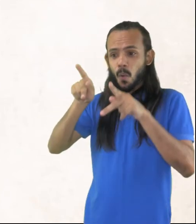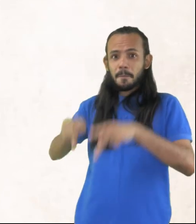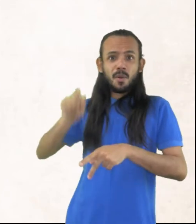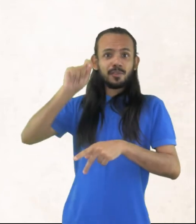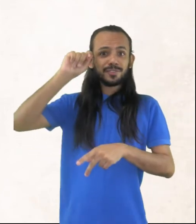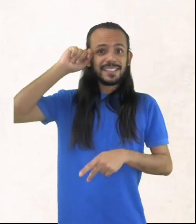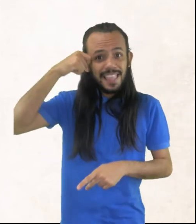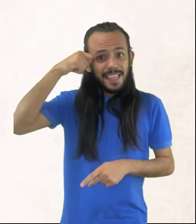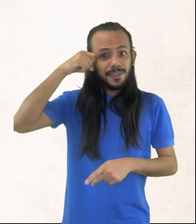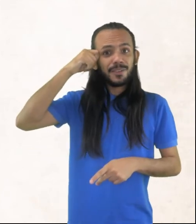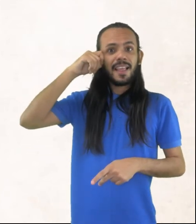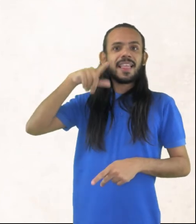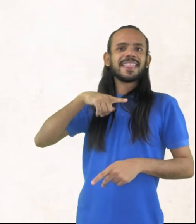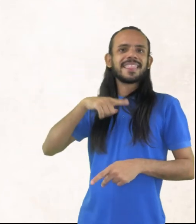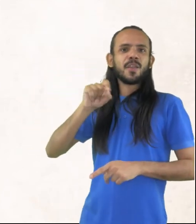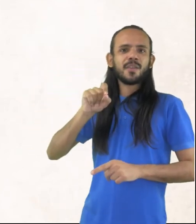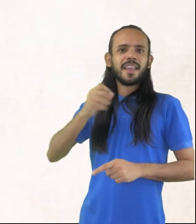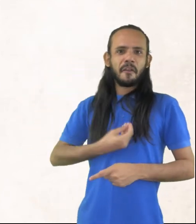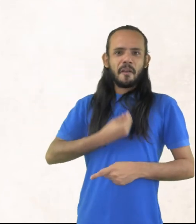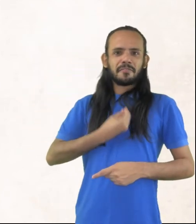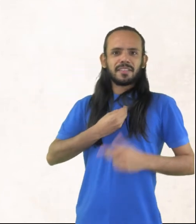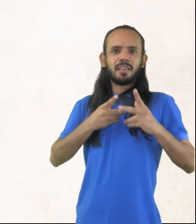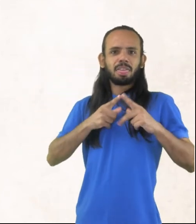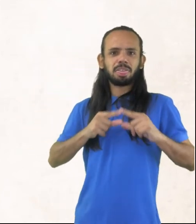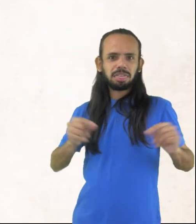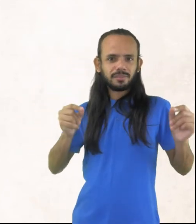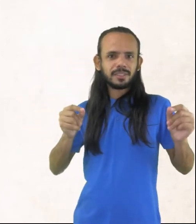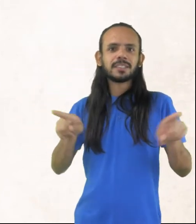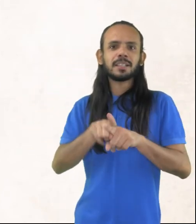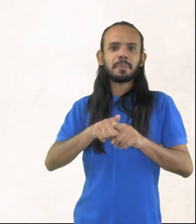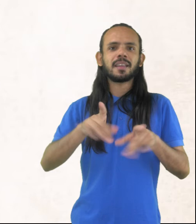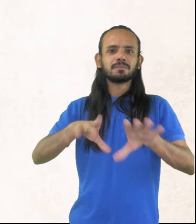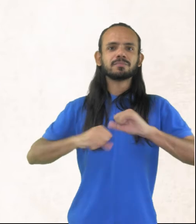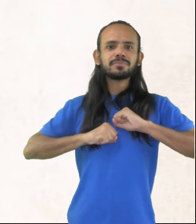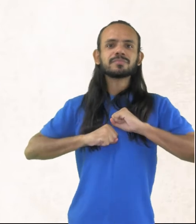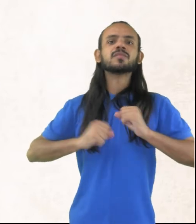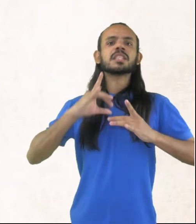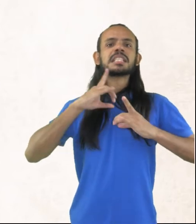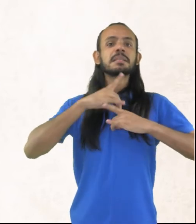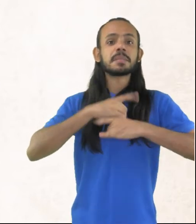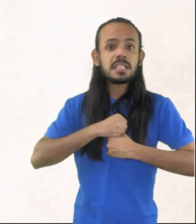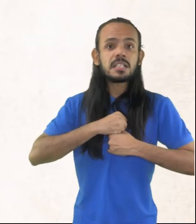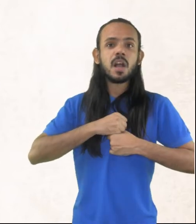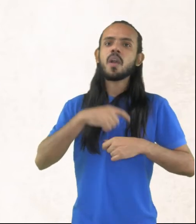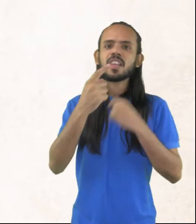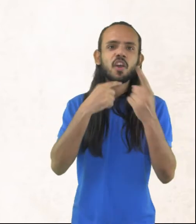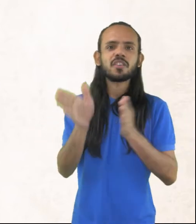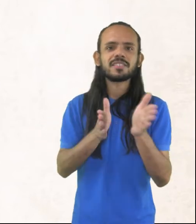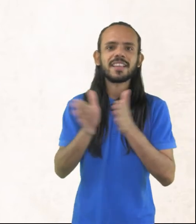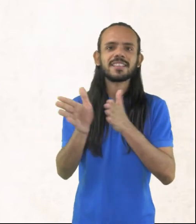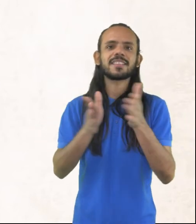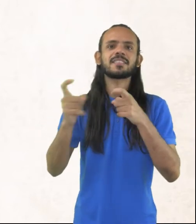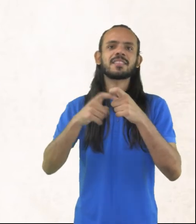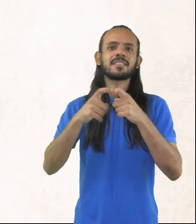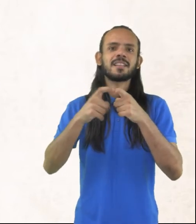rotineiramente, negros possuem uma maior probabilidade de ter o seu bem-estar reduzido, exibir sintomas depressivos e terem menor acesso a um